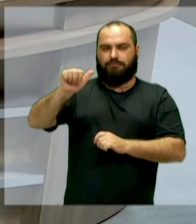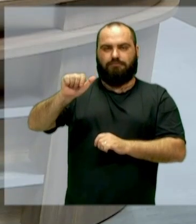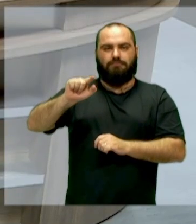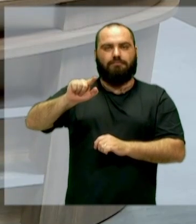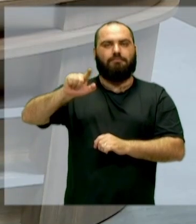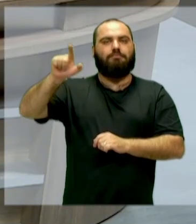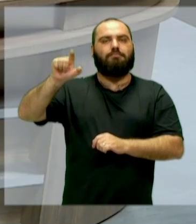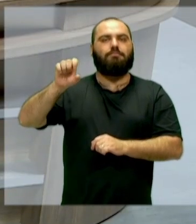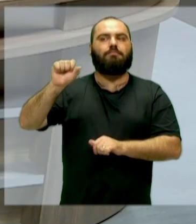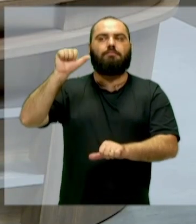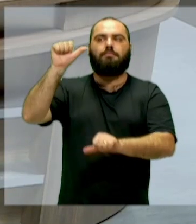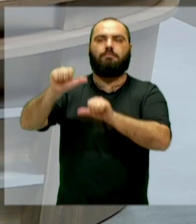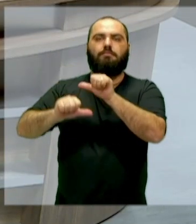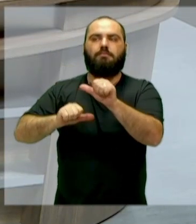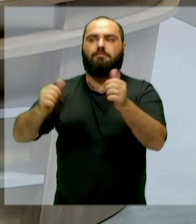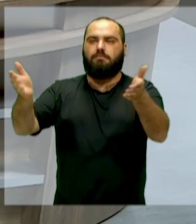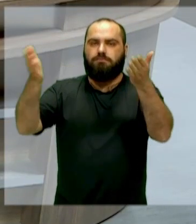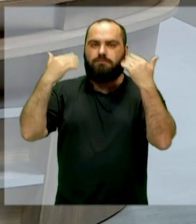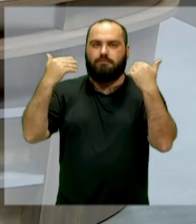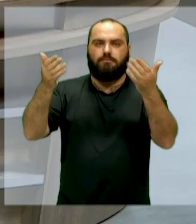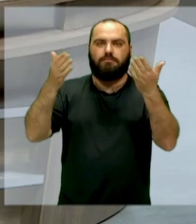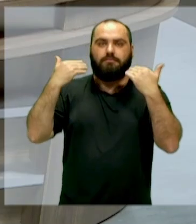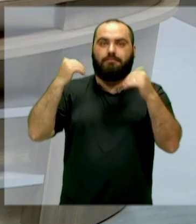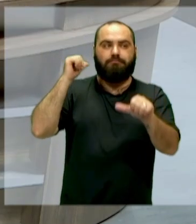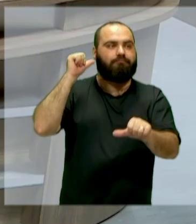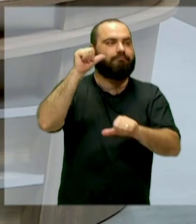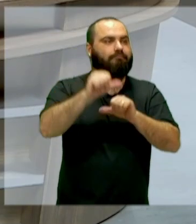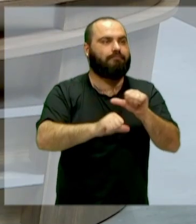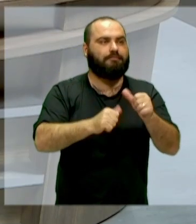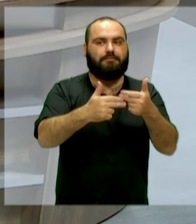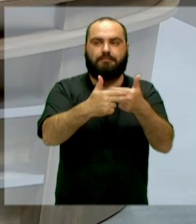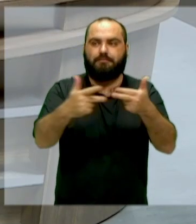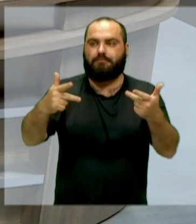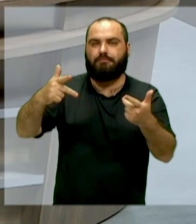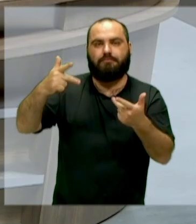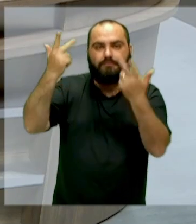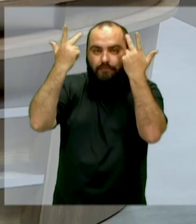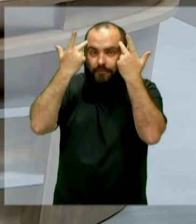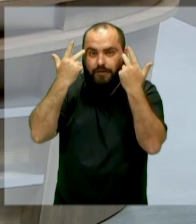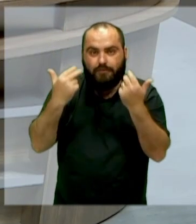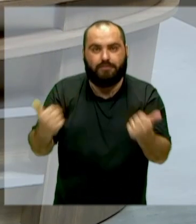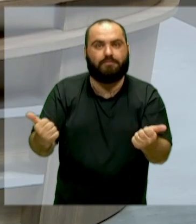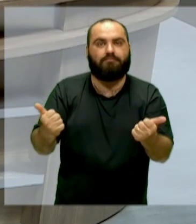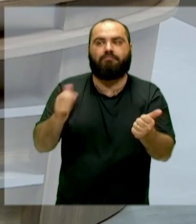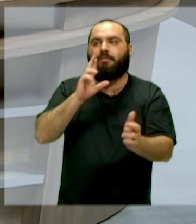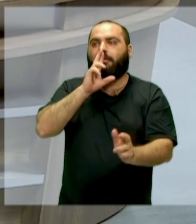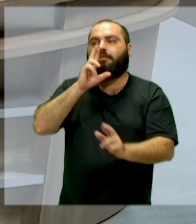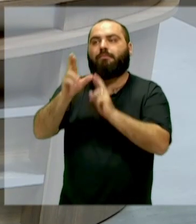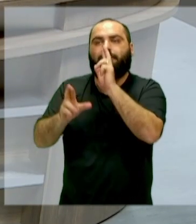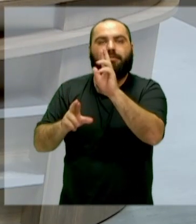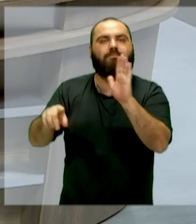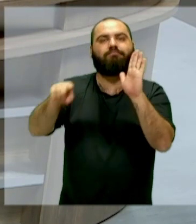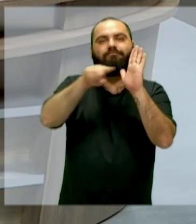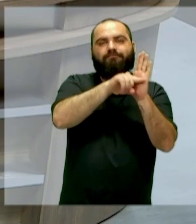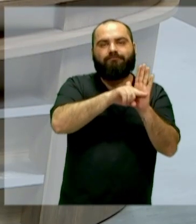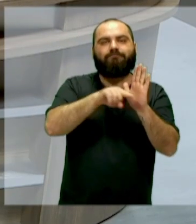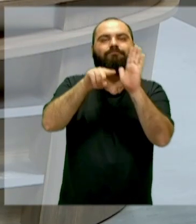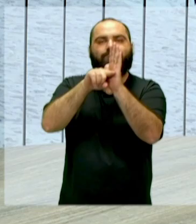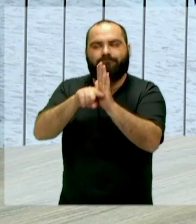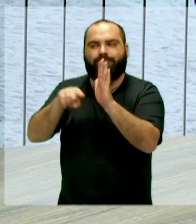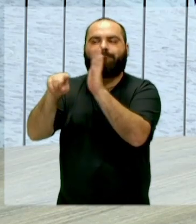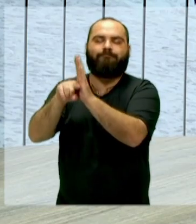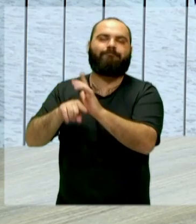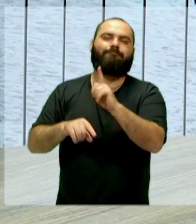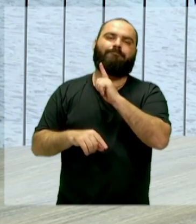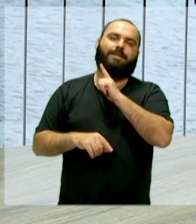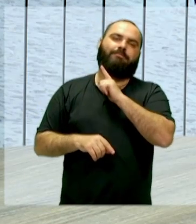alterando o clima foi alterando os naturais e tem resultados muito trágicos que é os eventos climáticos extremos